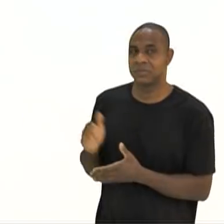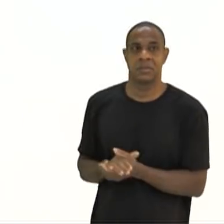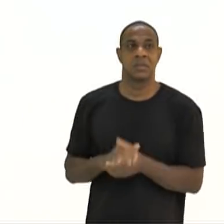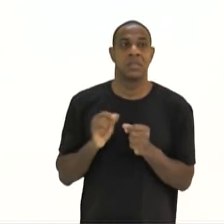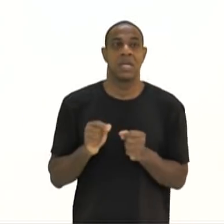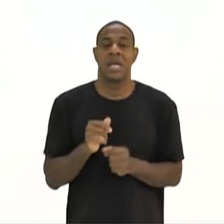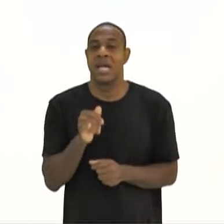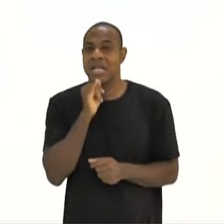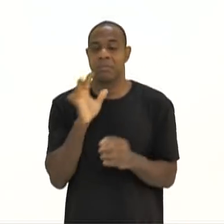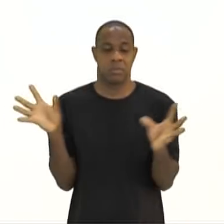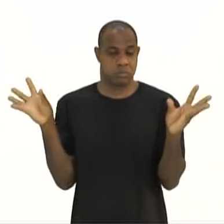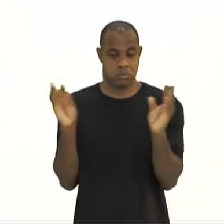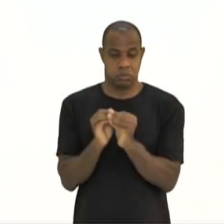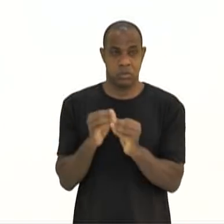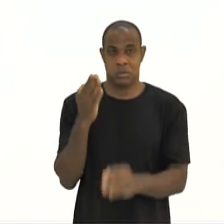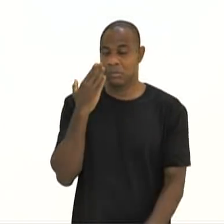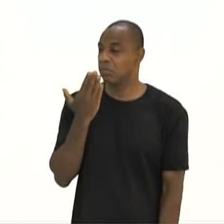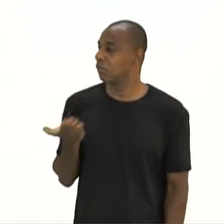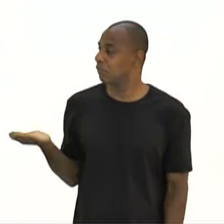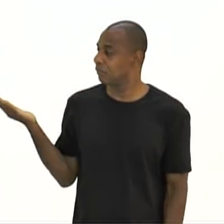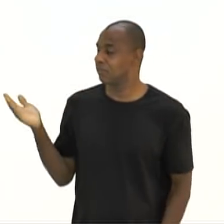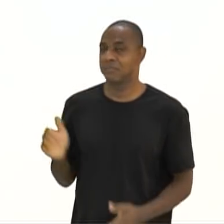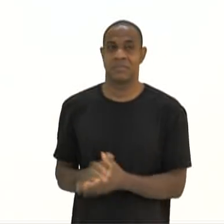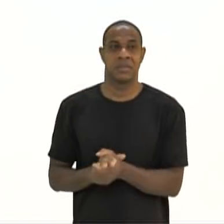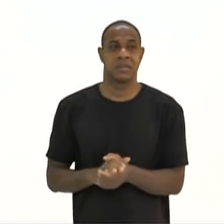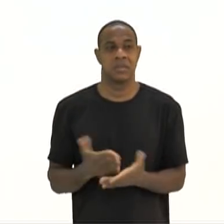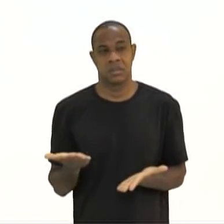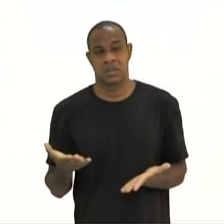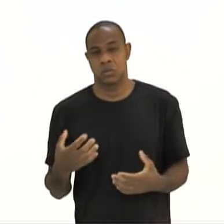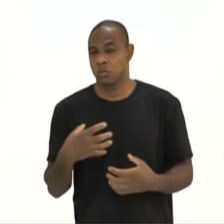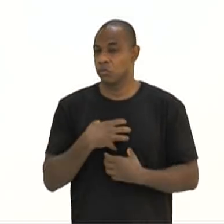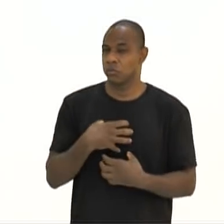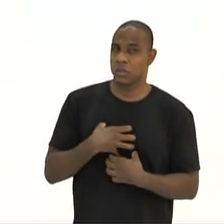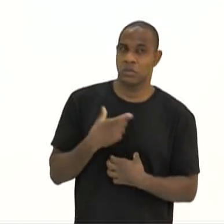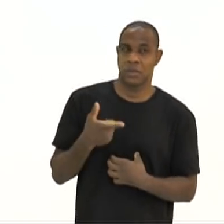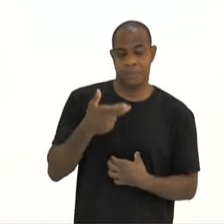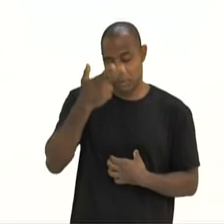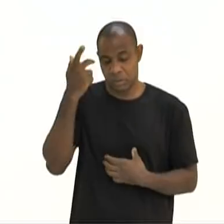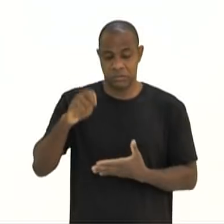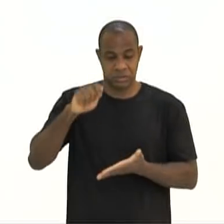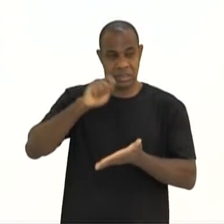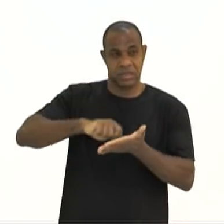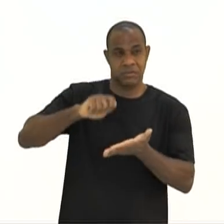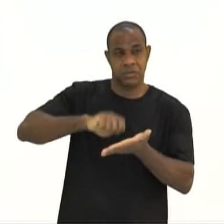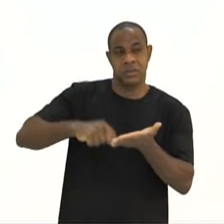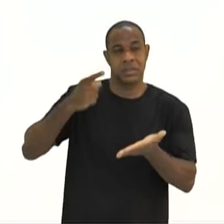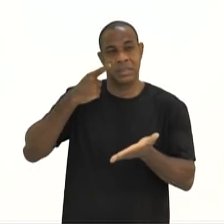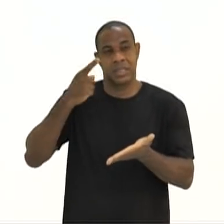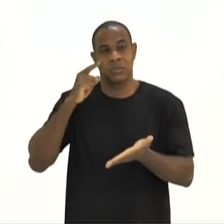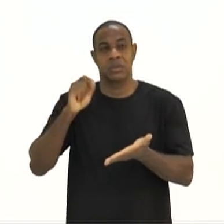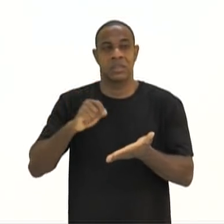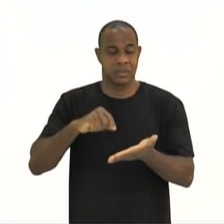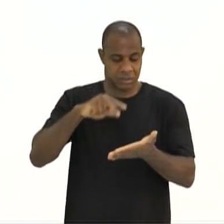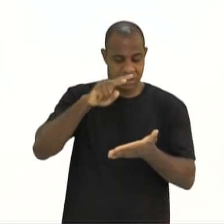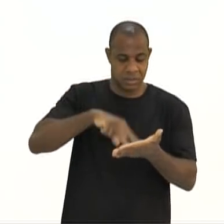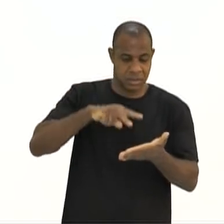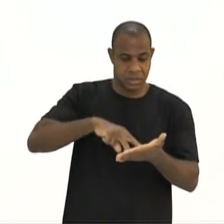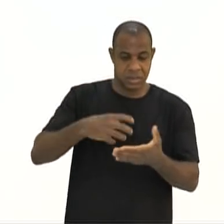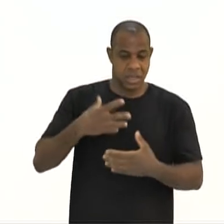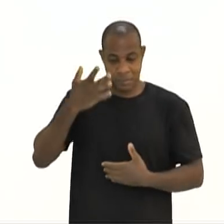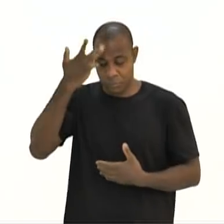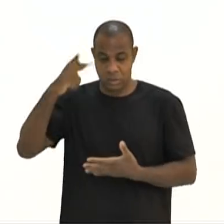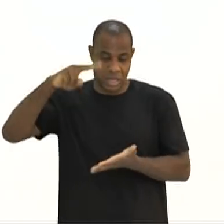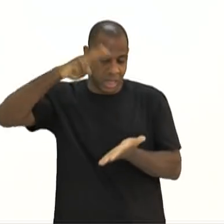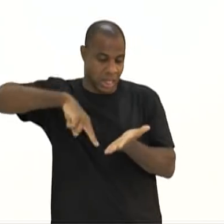de sinopse que a gente percebe que, de alguma forma, a pessoa que escreveu tenta atrair o